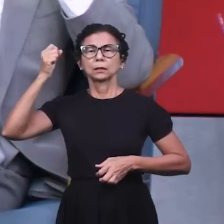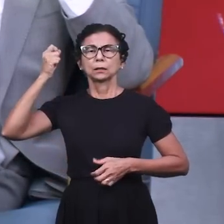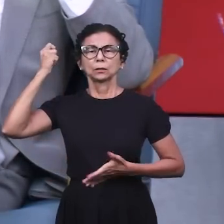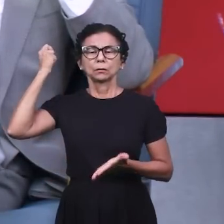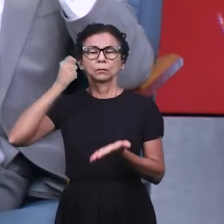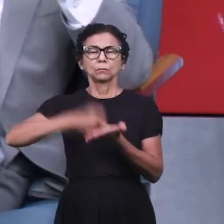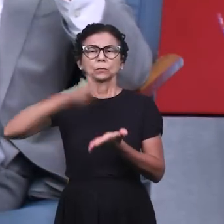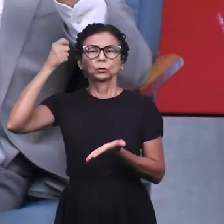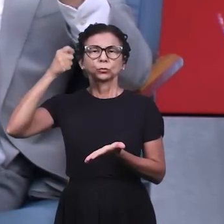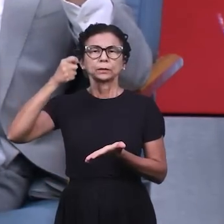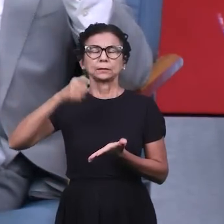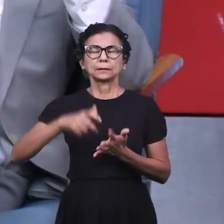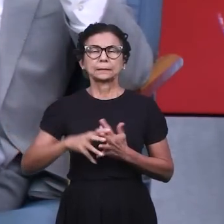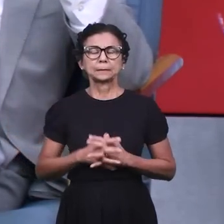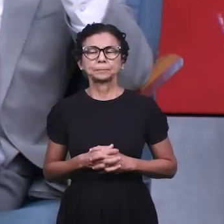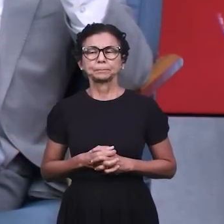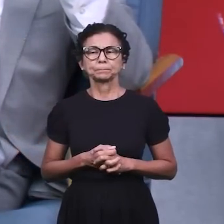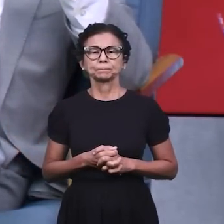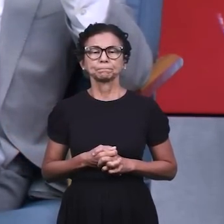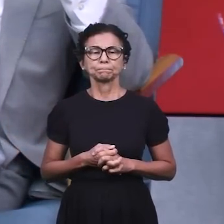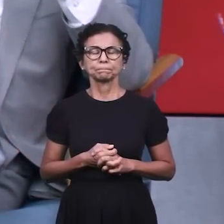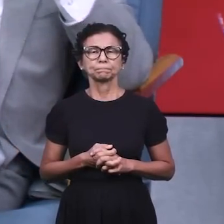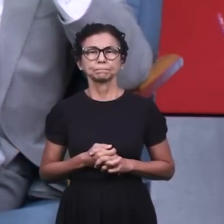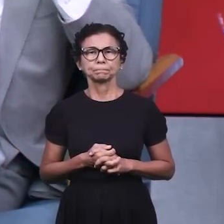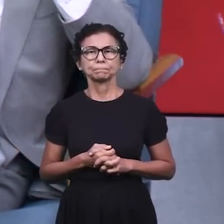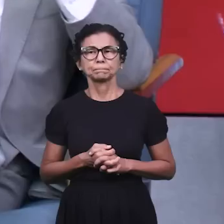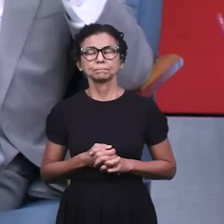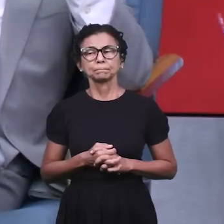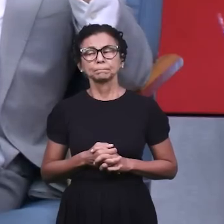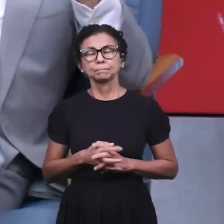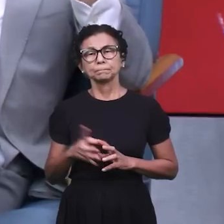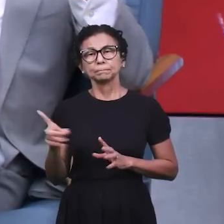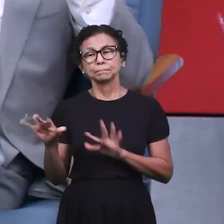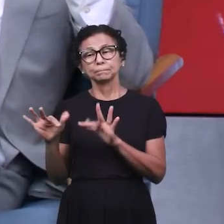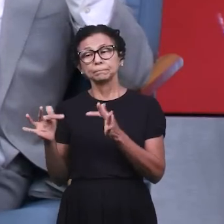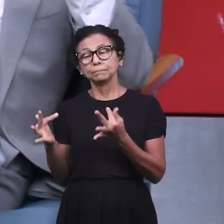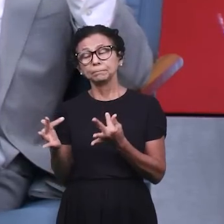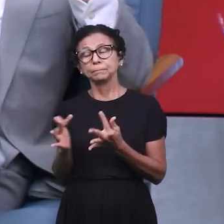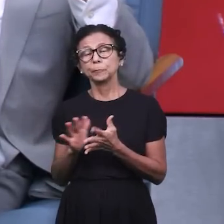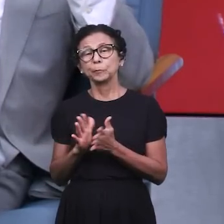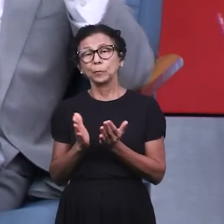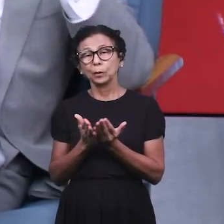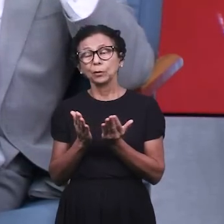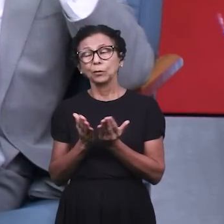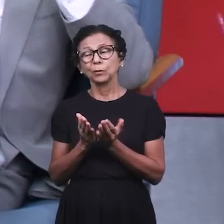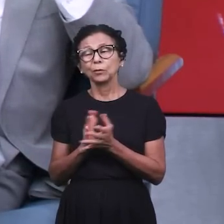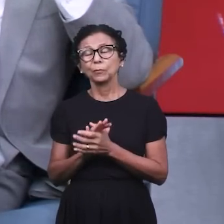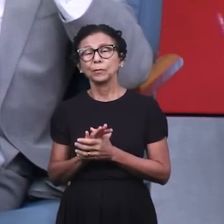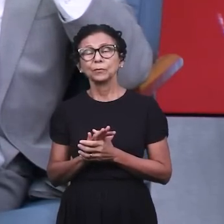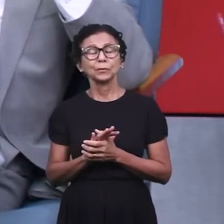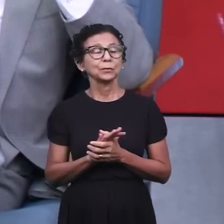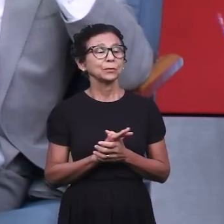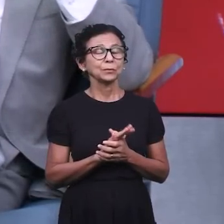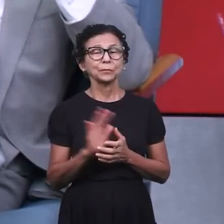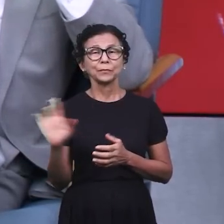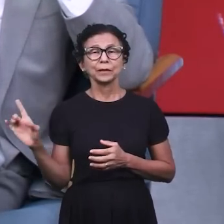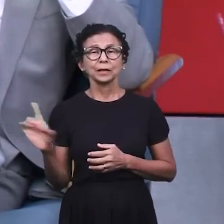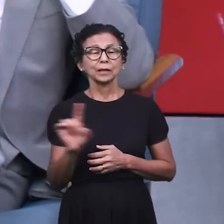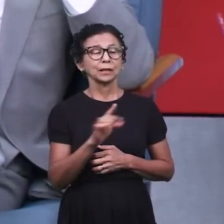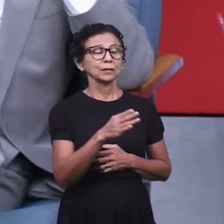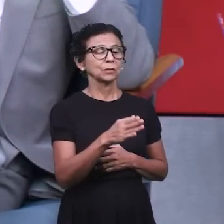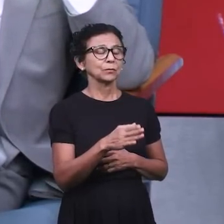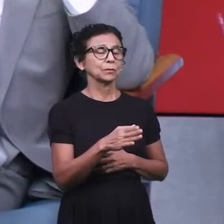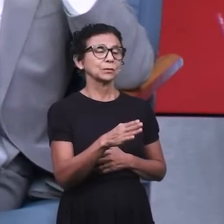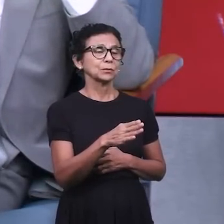Mas ele era muito simples, muito assim, humilde, né, pobre. Ele foi me perguntar: Amadeu,